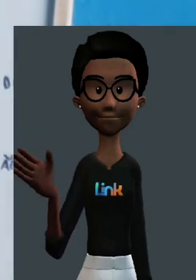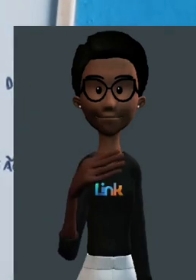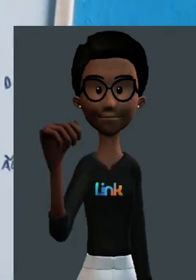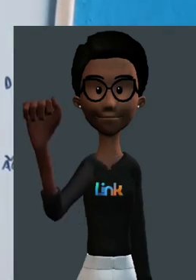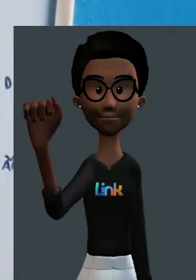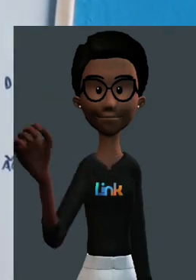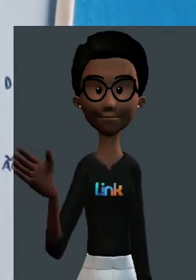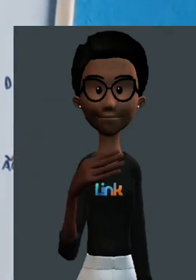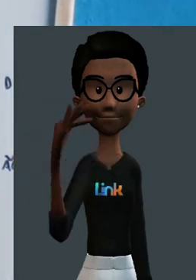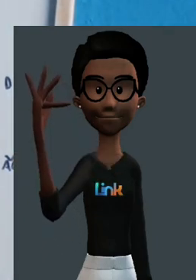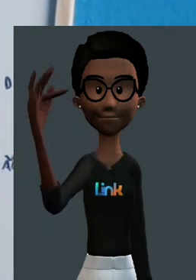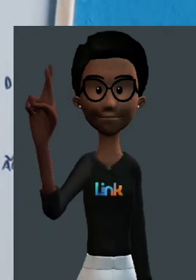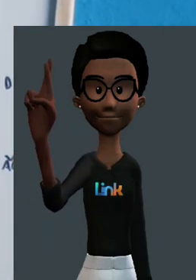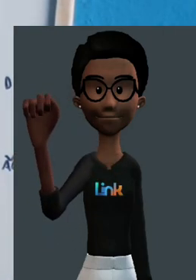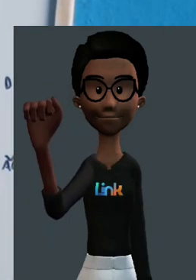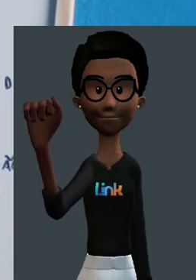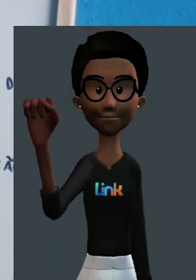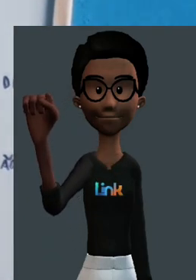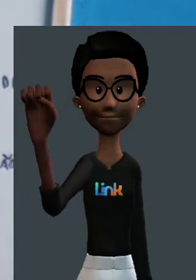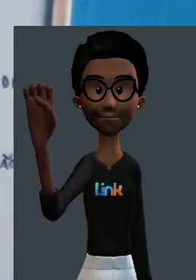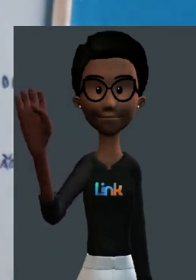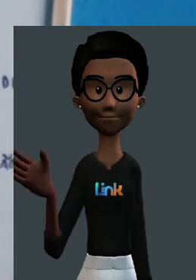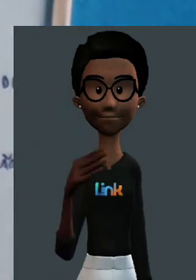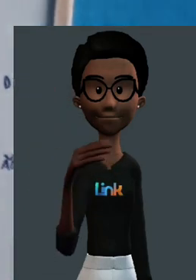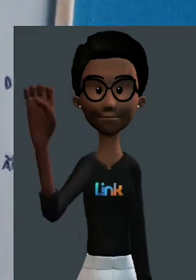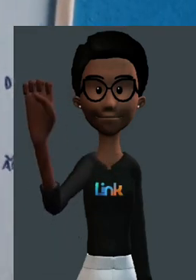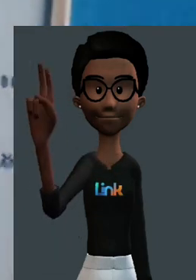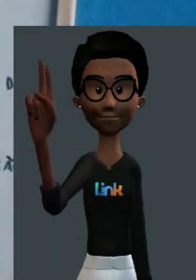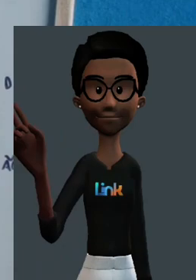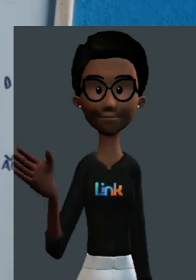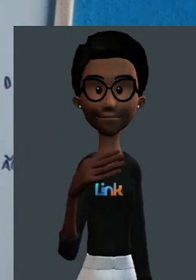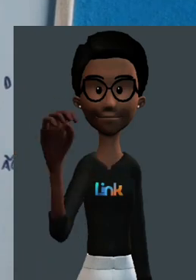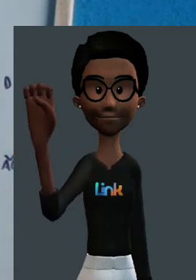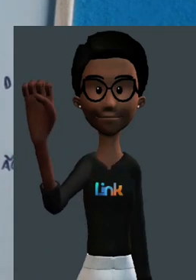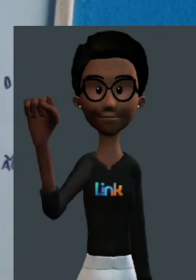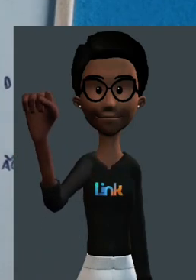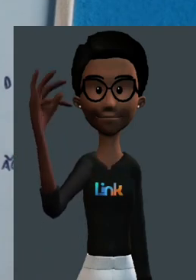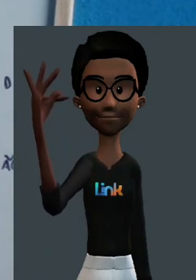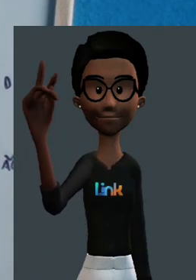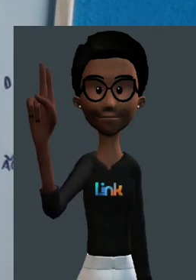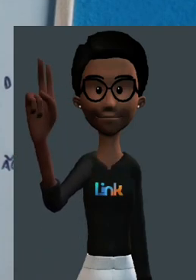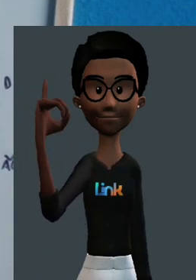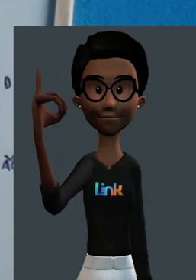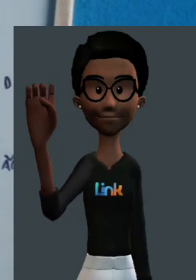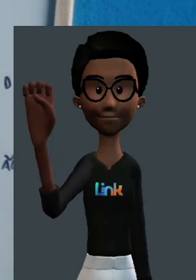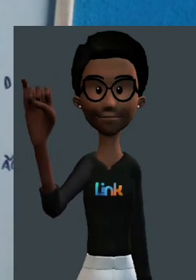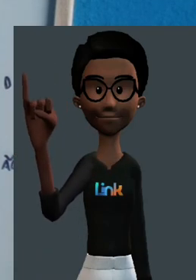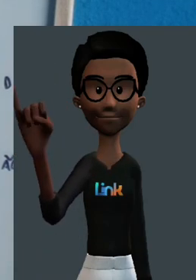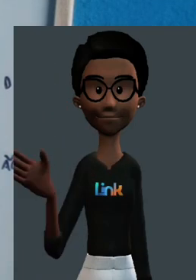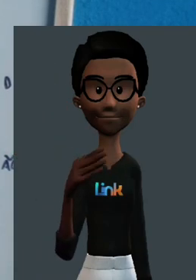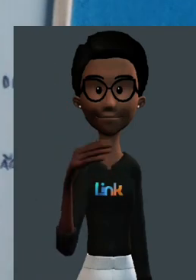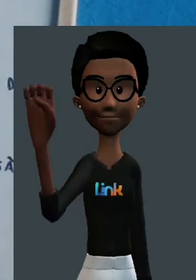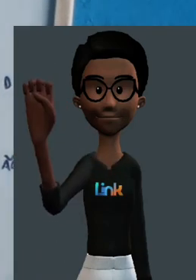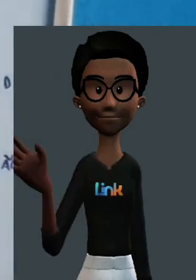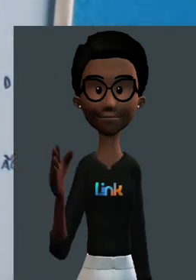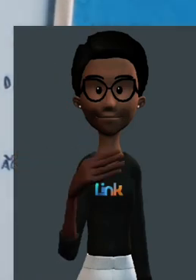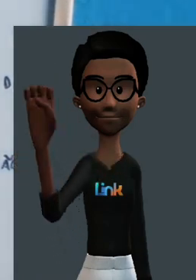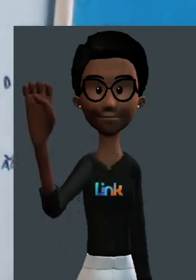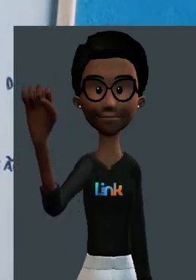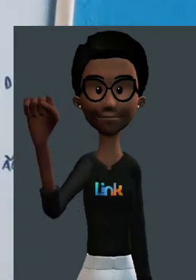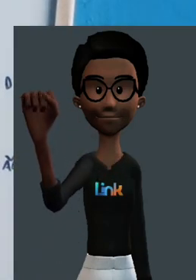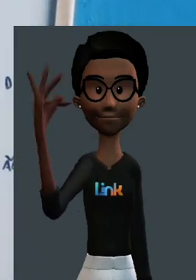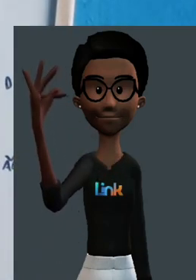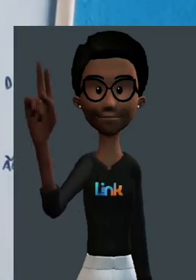certo seria ele estava feliz. Mas as duas frases têm o mesmo sentido. Demonstram que ele